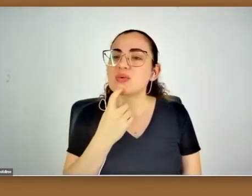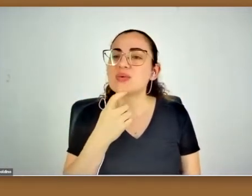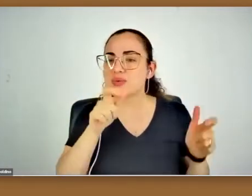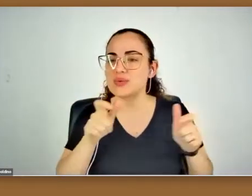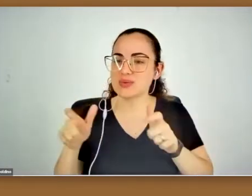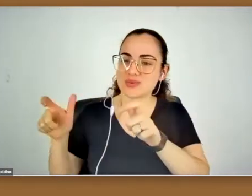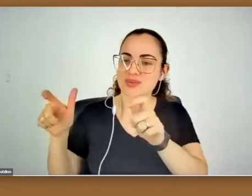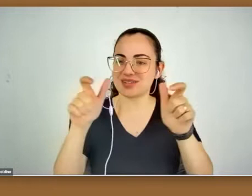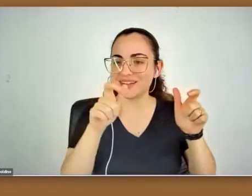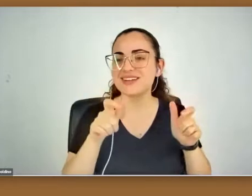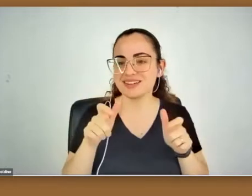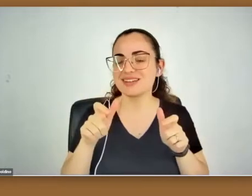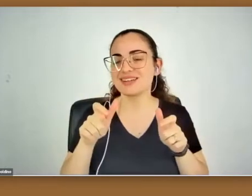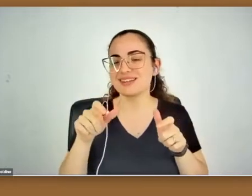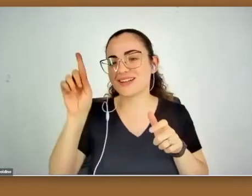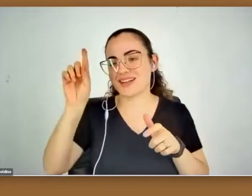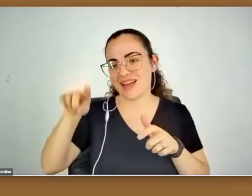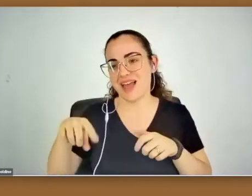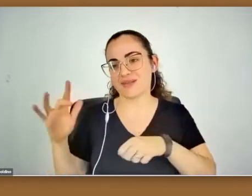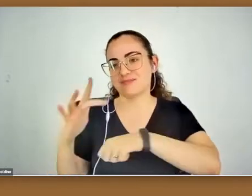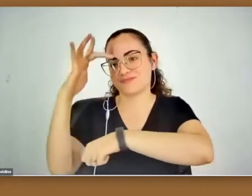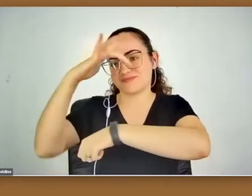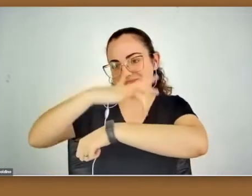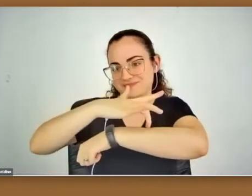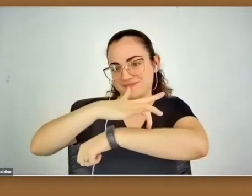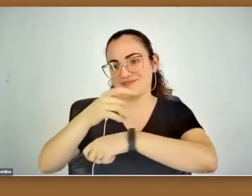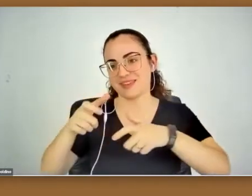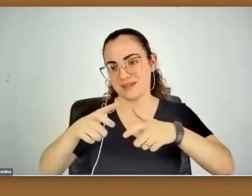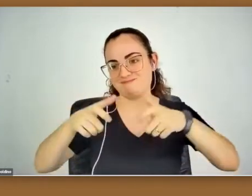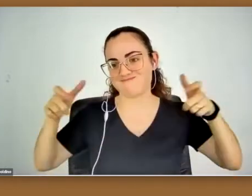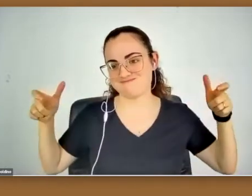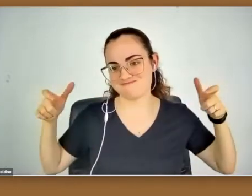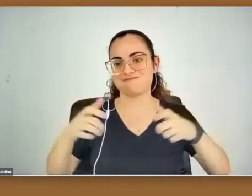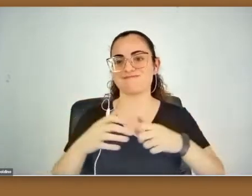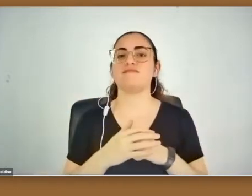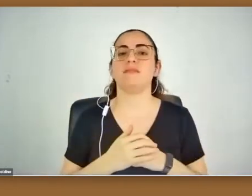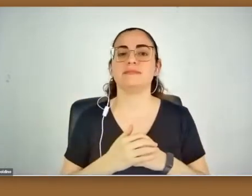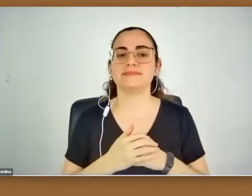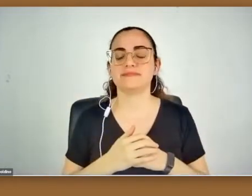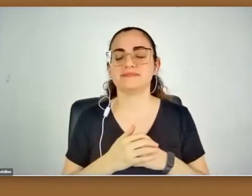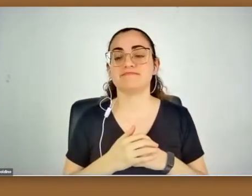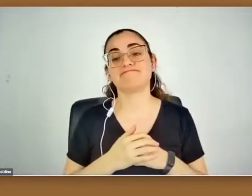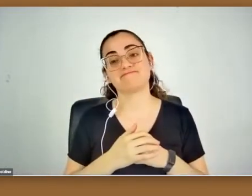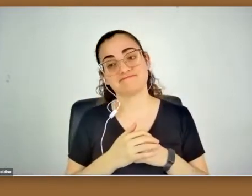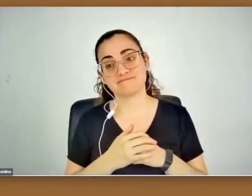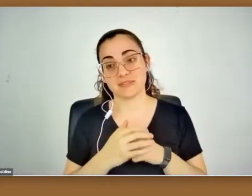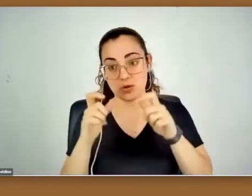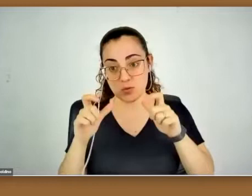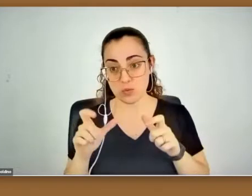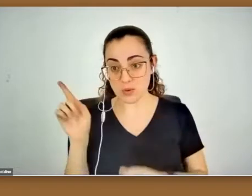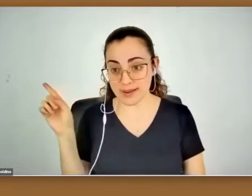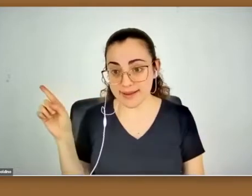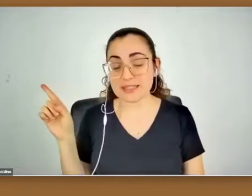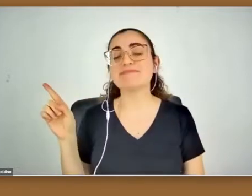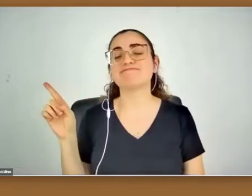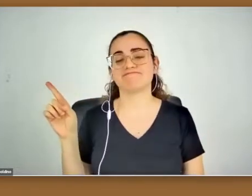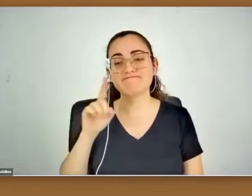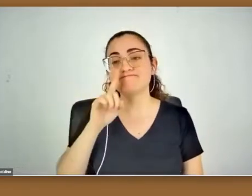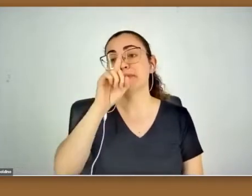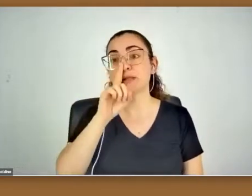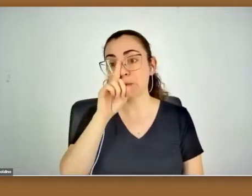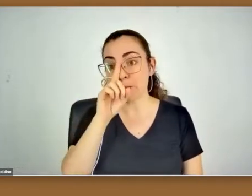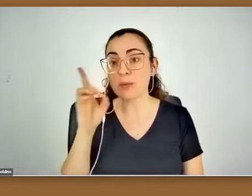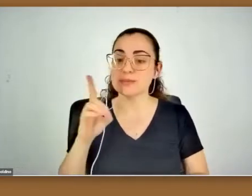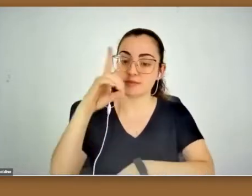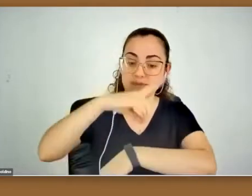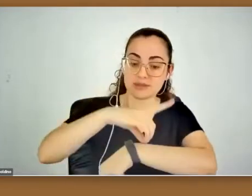Todos esses lugares, eles têm um risco, por exemplo, de transmissão de dengue, de transmissão de zika, de chikungunya. Por quê? Você tem